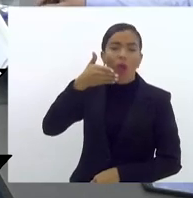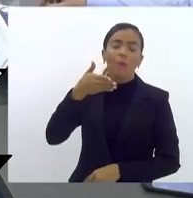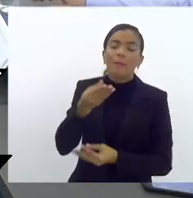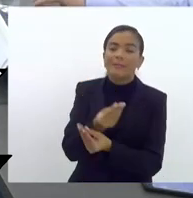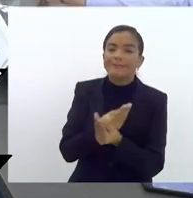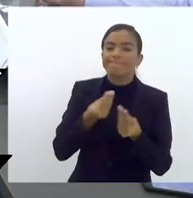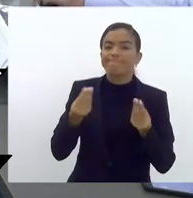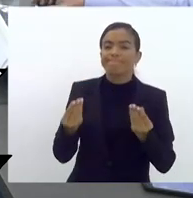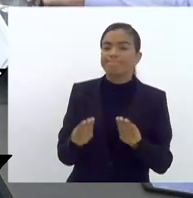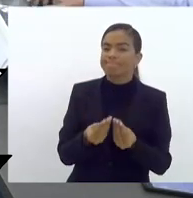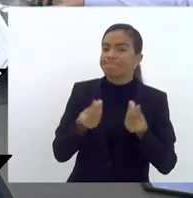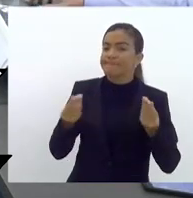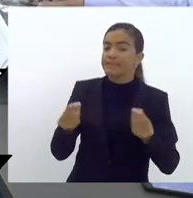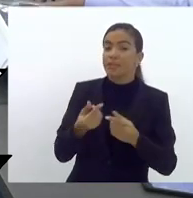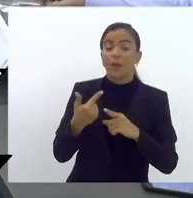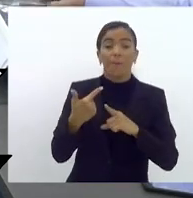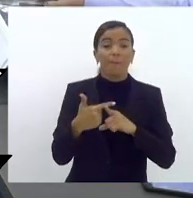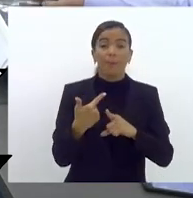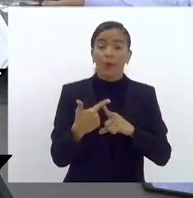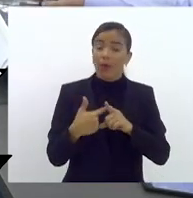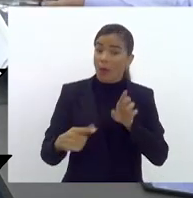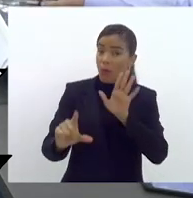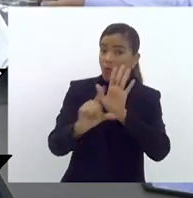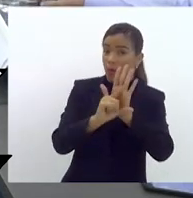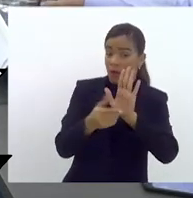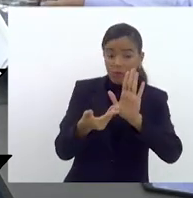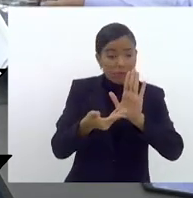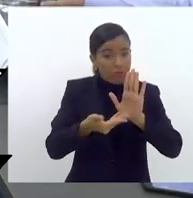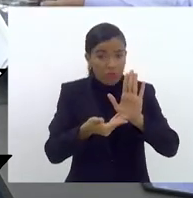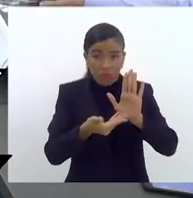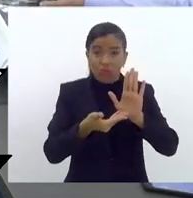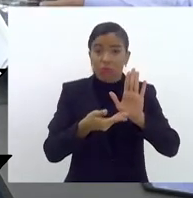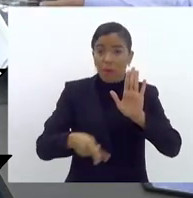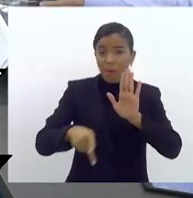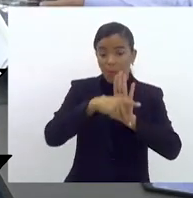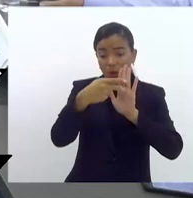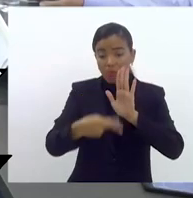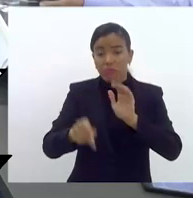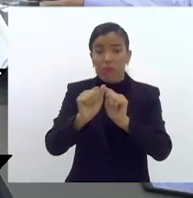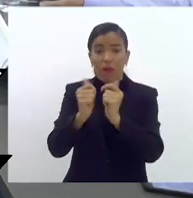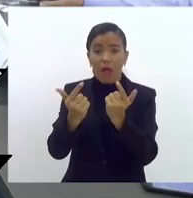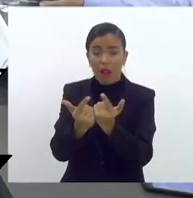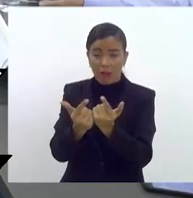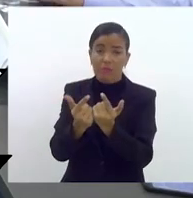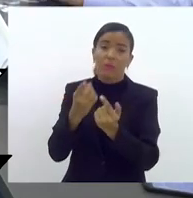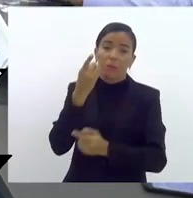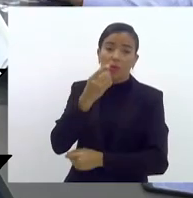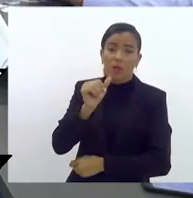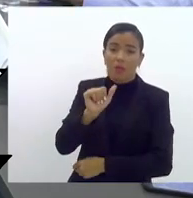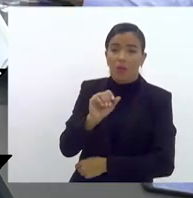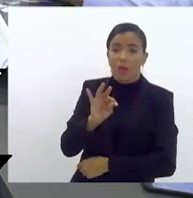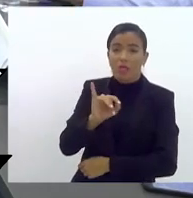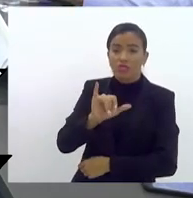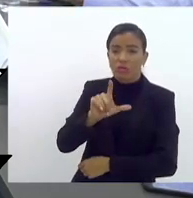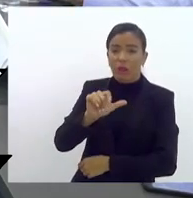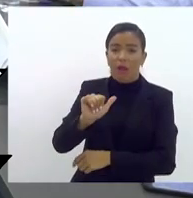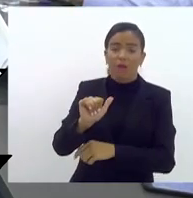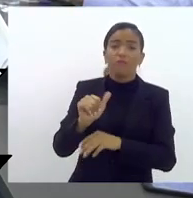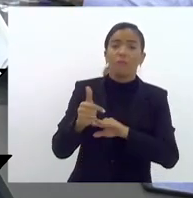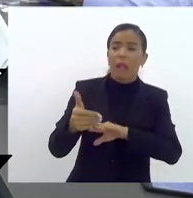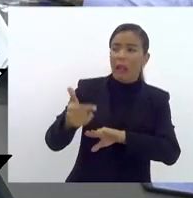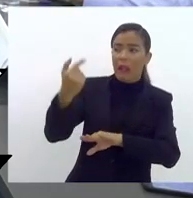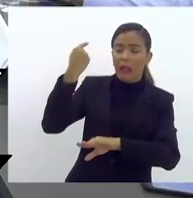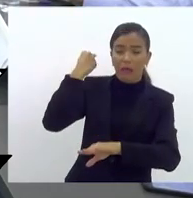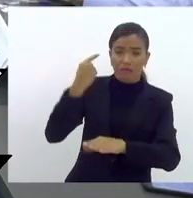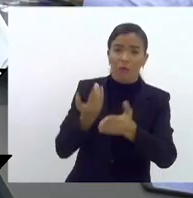sensível porque na verdade é uma lei dessa casa já foi deputado Átila que cria naquele momento lá criou tá